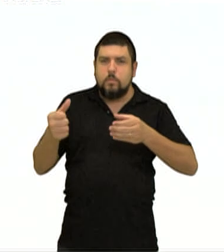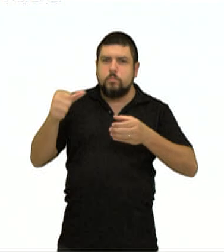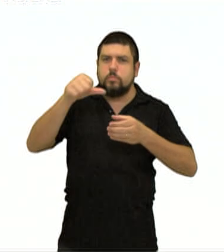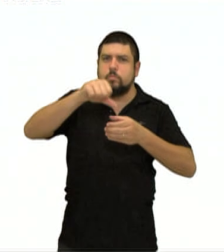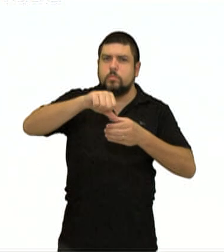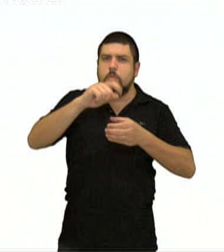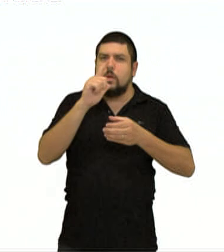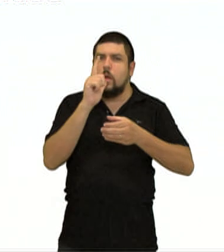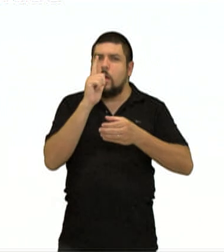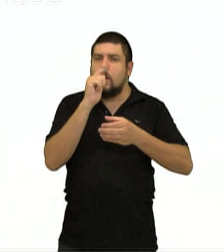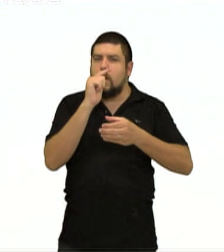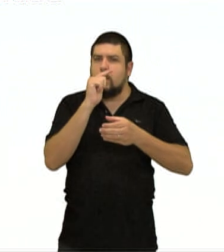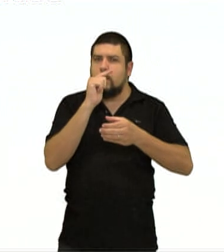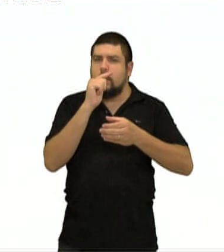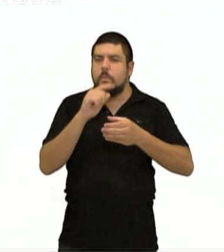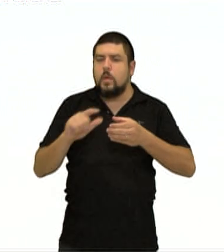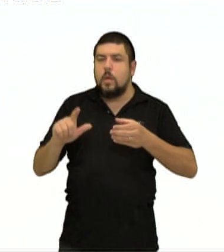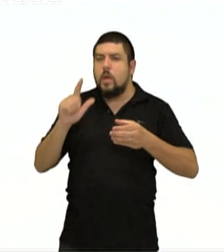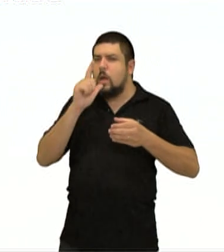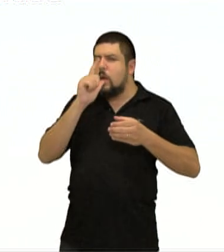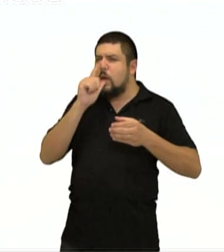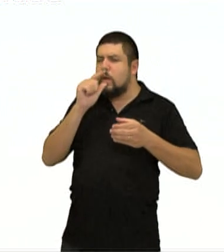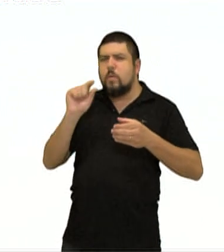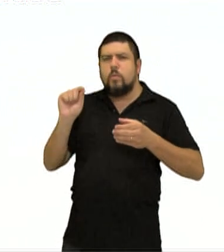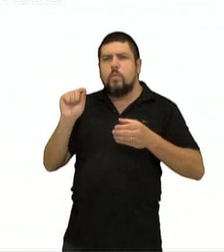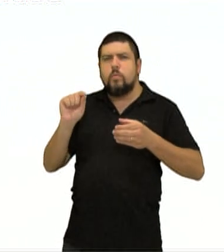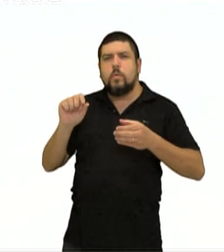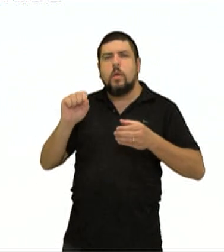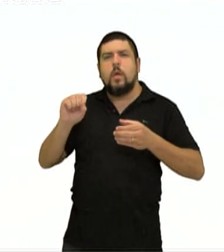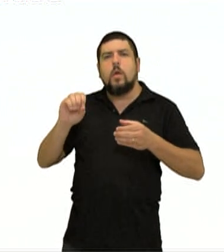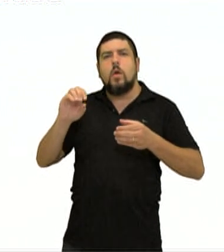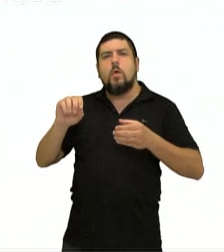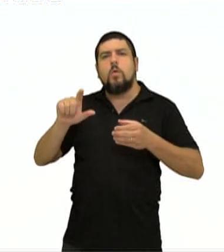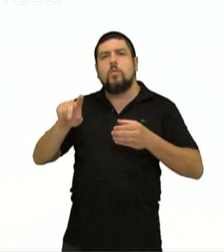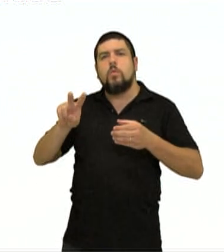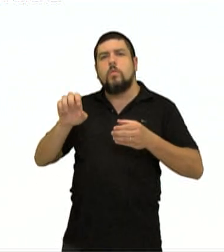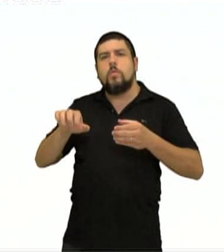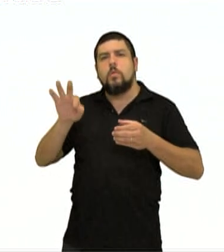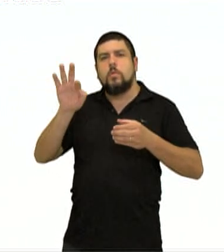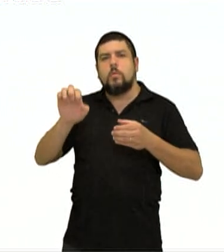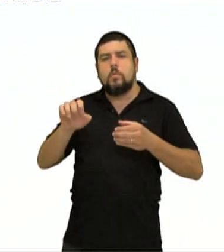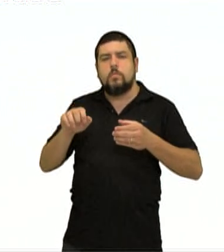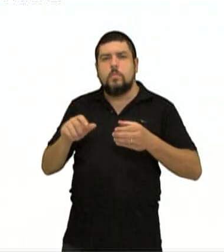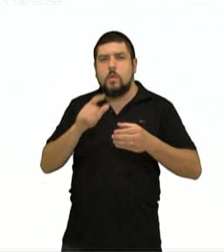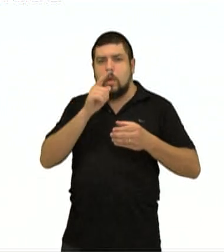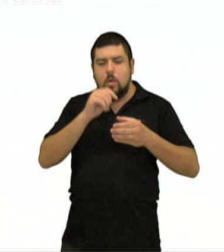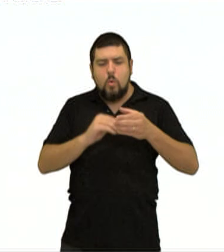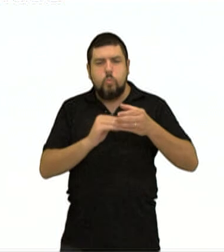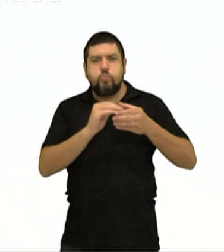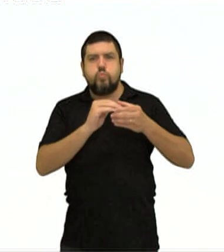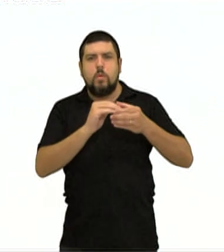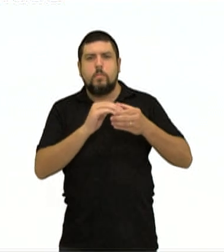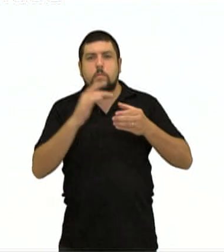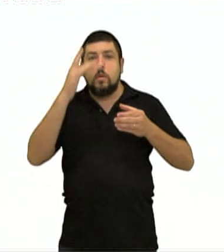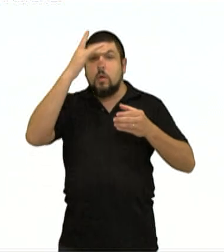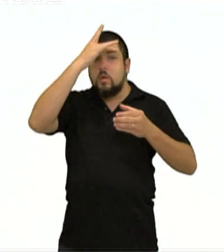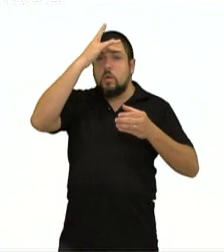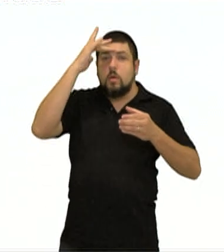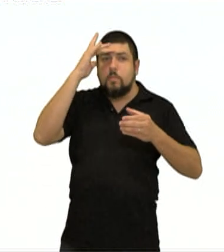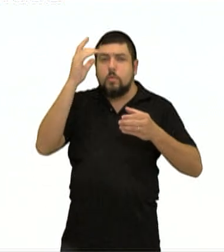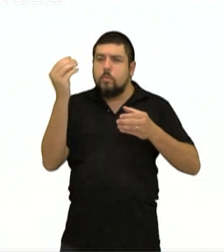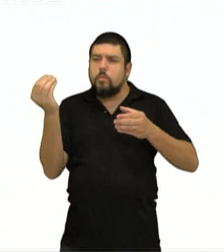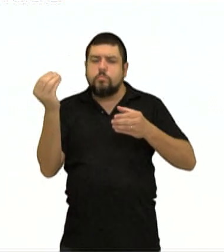de solvente, solvente universal. E uma pessoa está colocando um pozinho azul, que nós chamamos